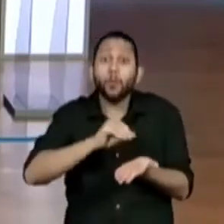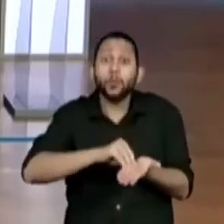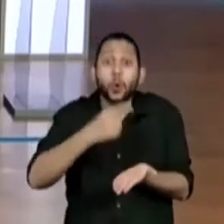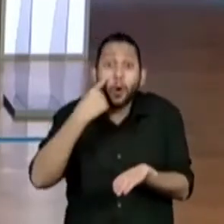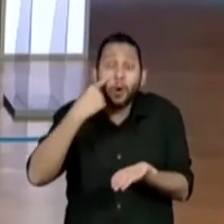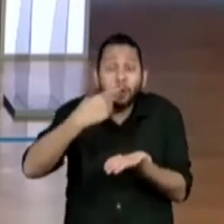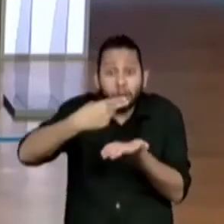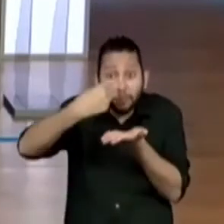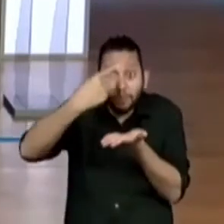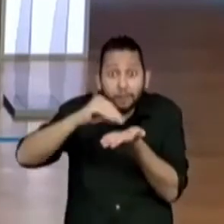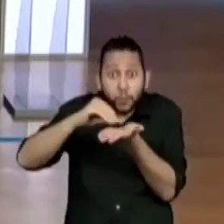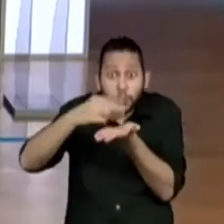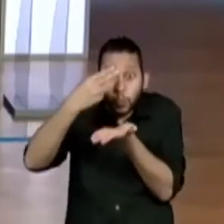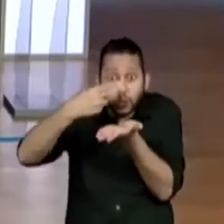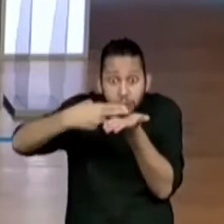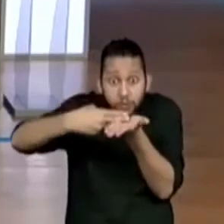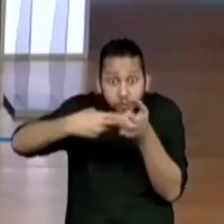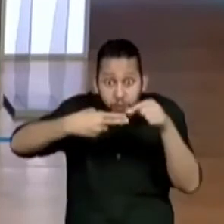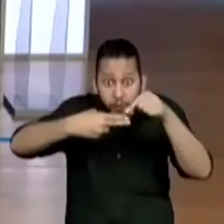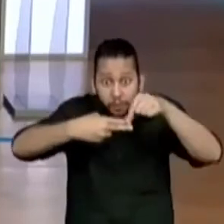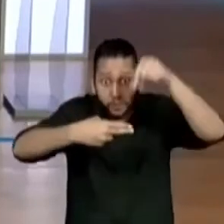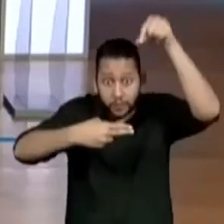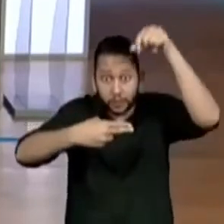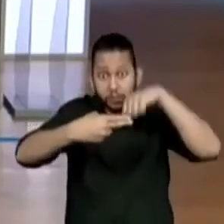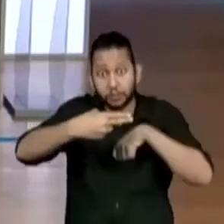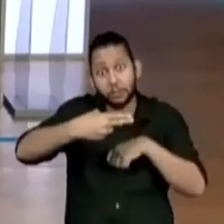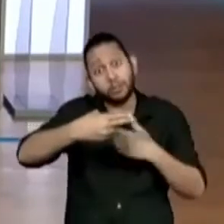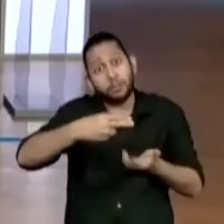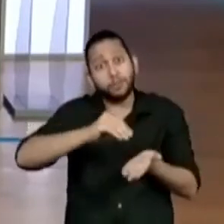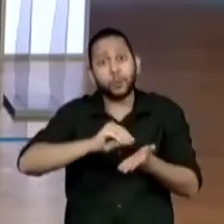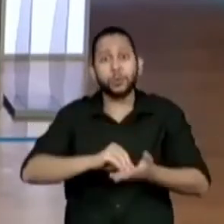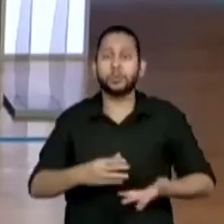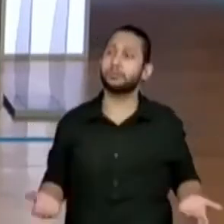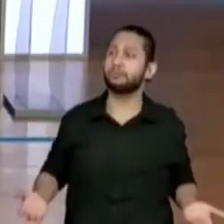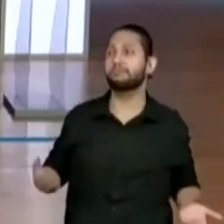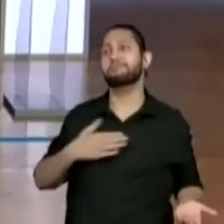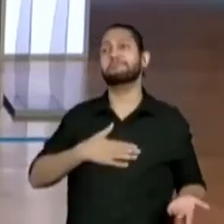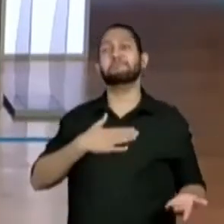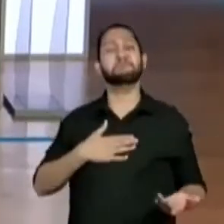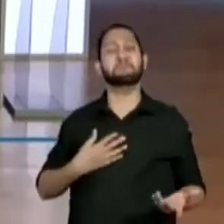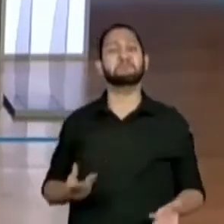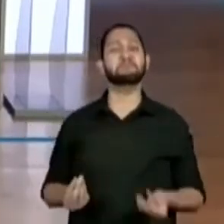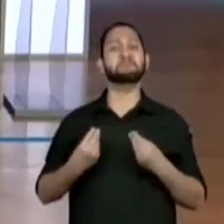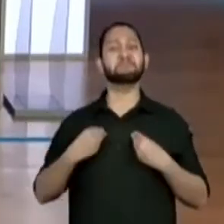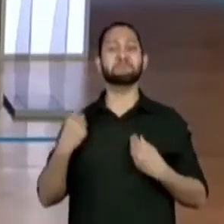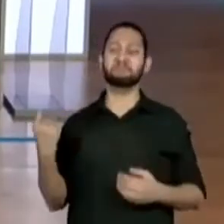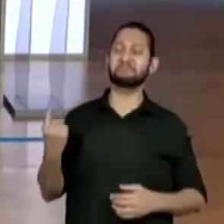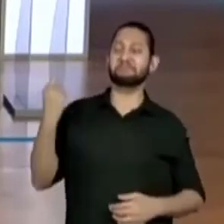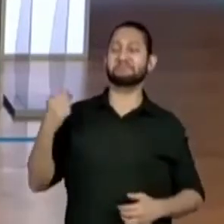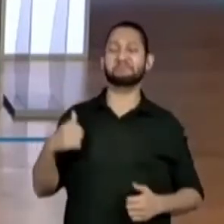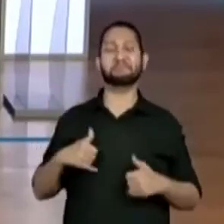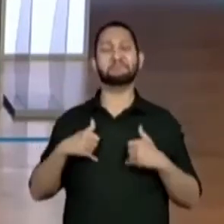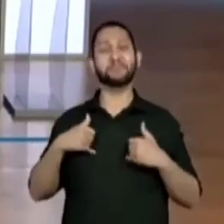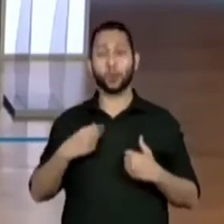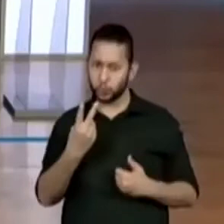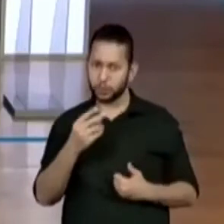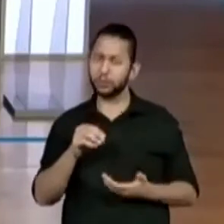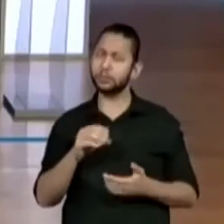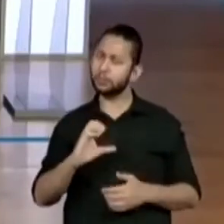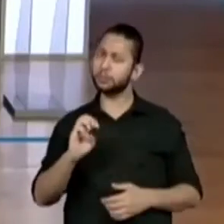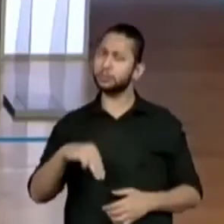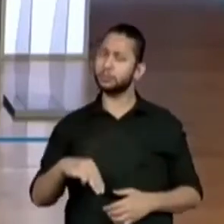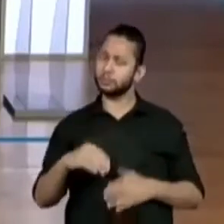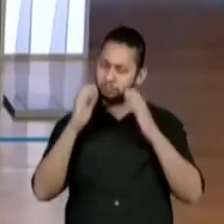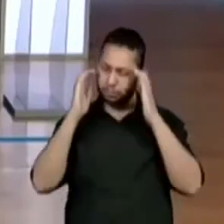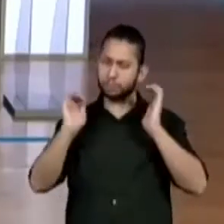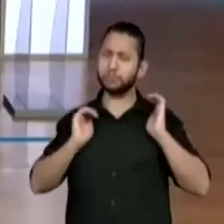Mas 1,52, 1,53... Olha, qualquer centímetro aí ajuda a gente, viu, gente? É verdade, no caso. Então, por aí, é isso mesmo, professora. E